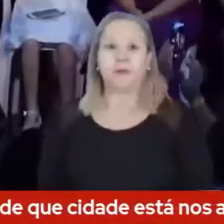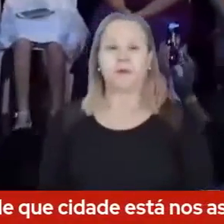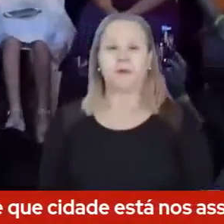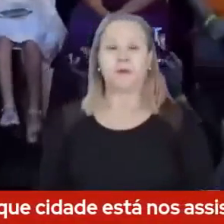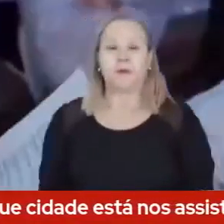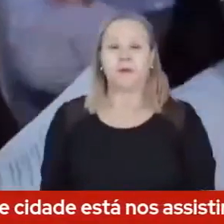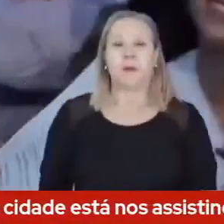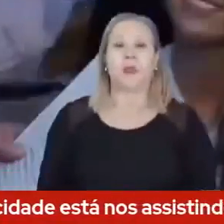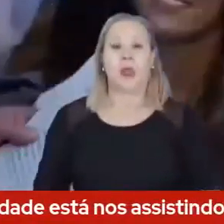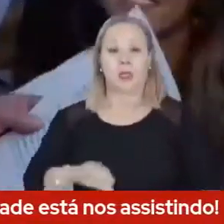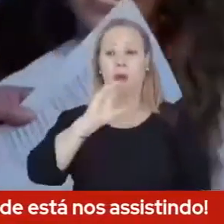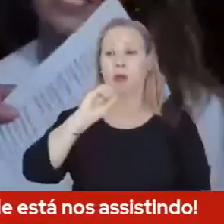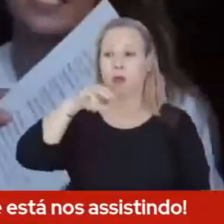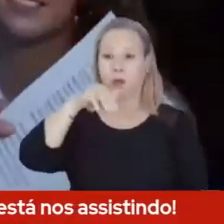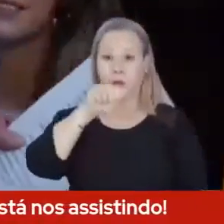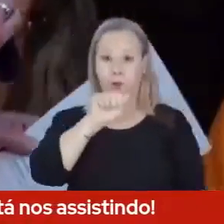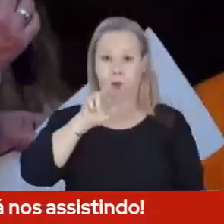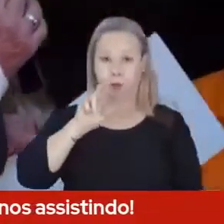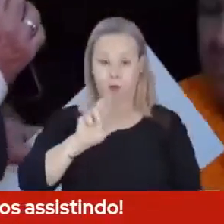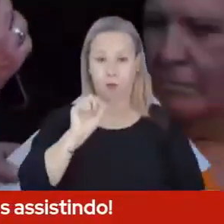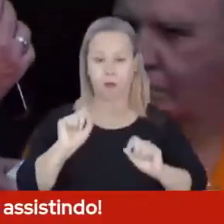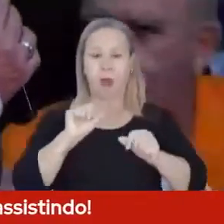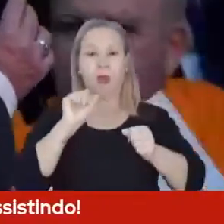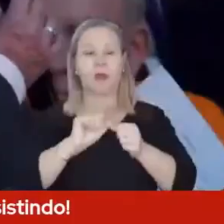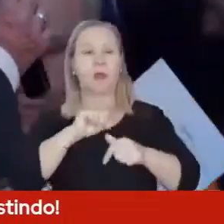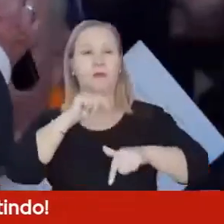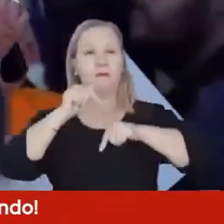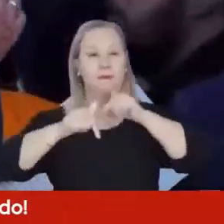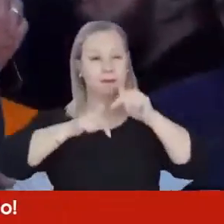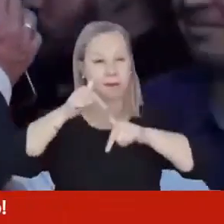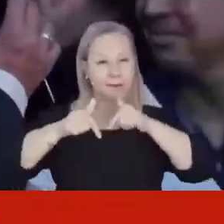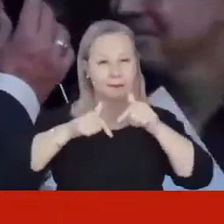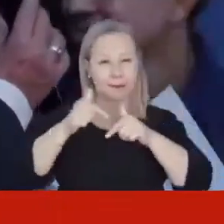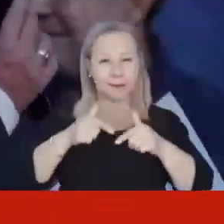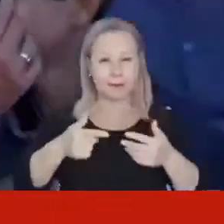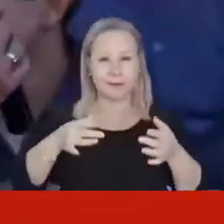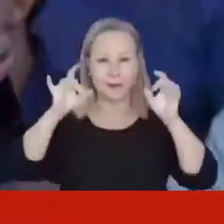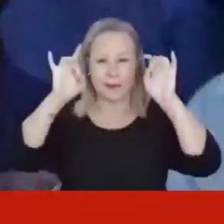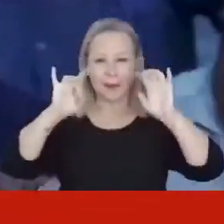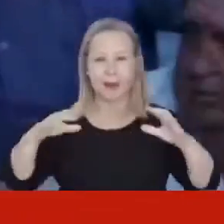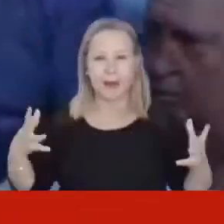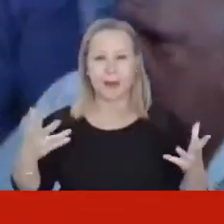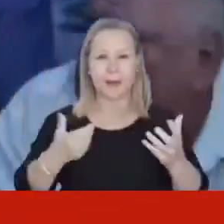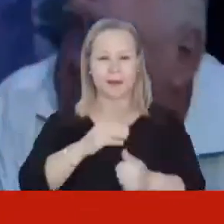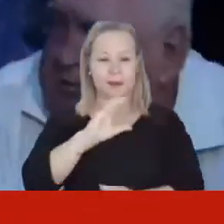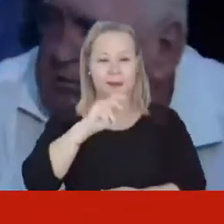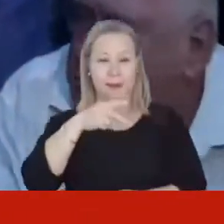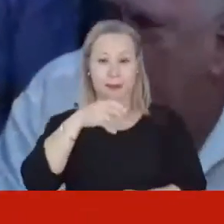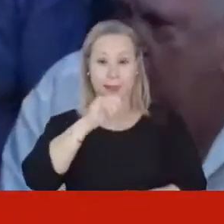Aziz, que fez um trabalho extraordinário na CPI do Covid,